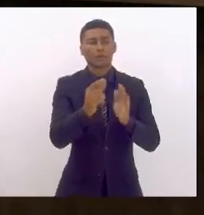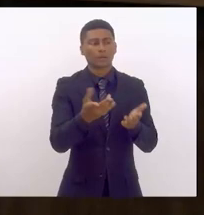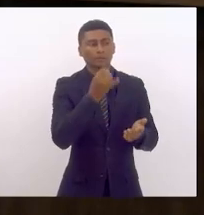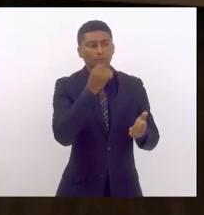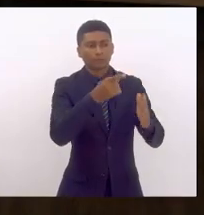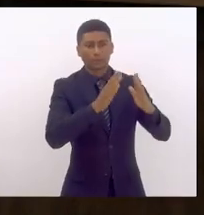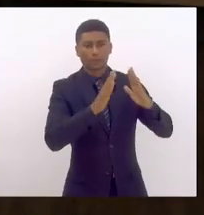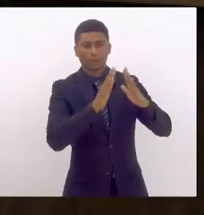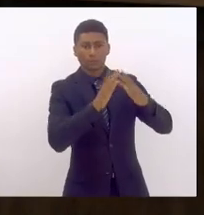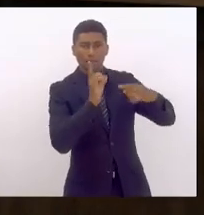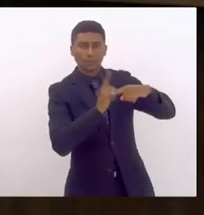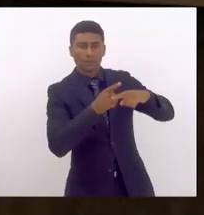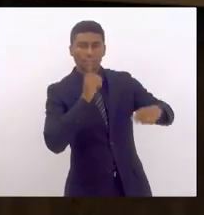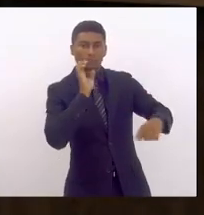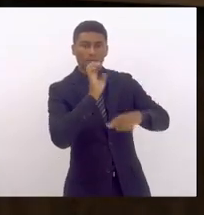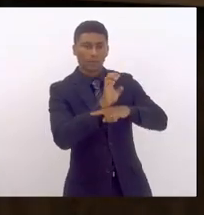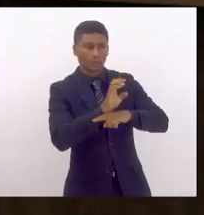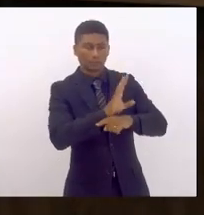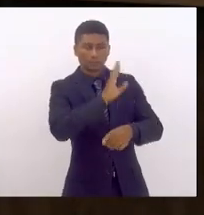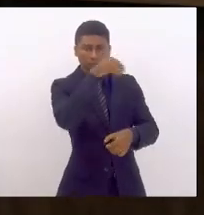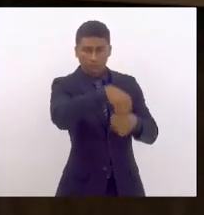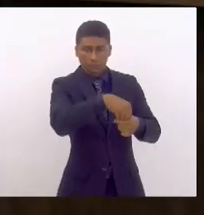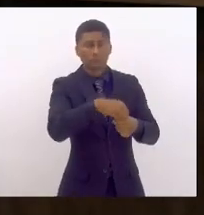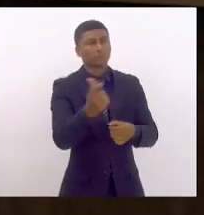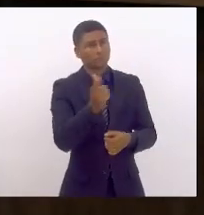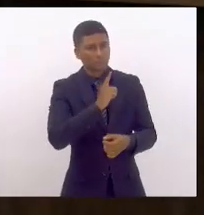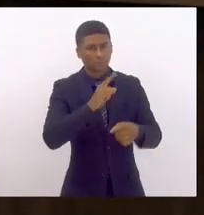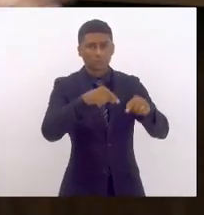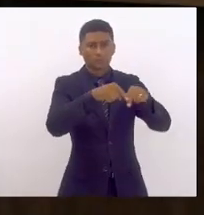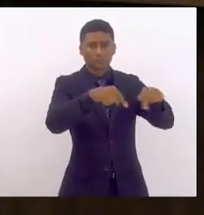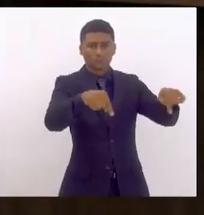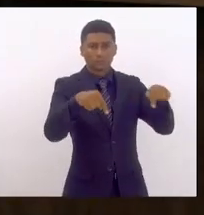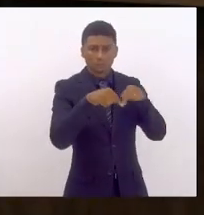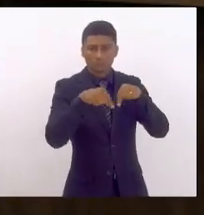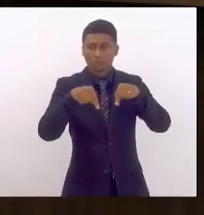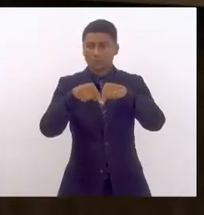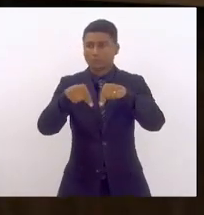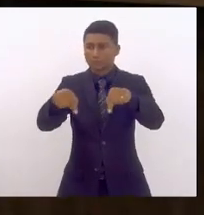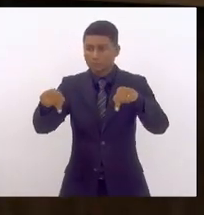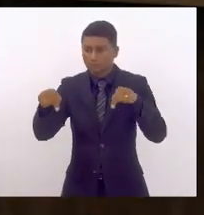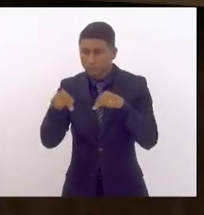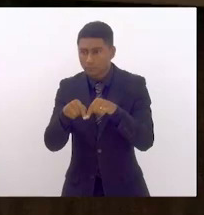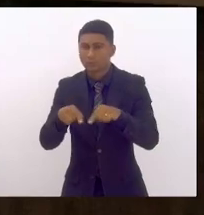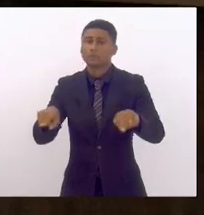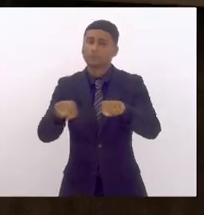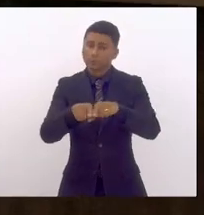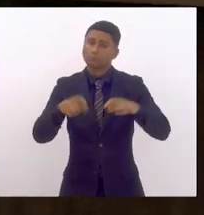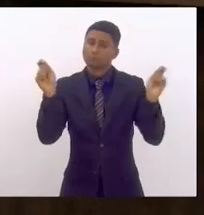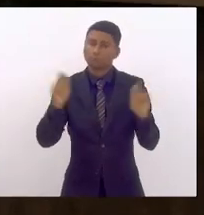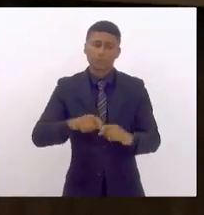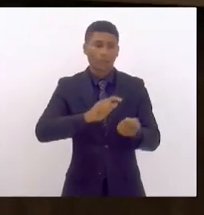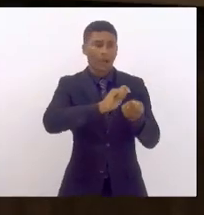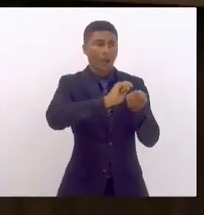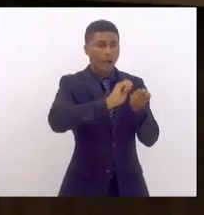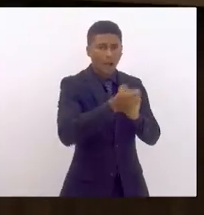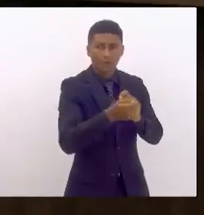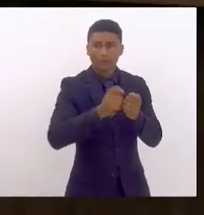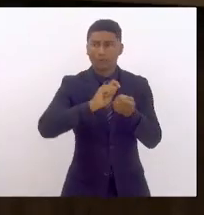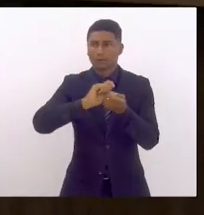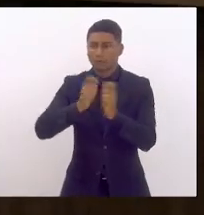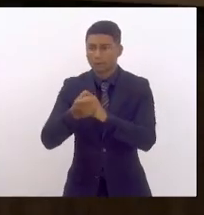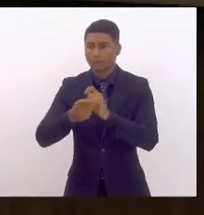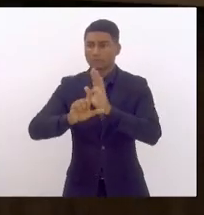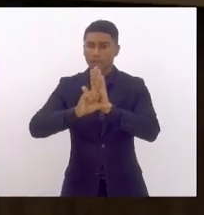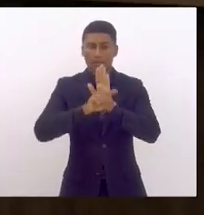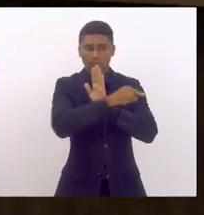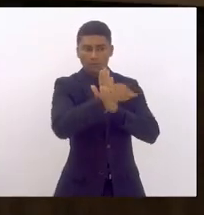já existentes dentro dos hospitais salas enfim núcleos possam eventualmente ser adaptados para o cumprimento desta lei então